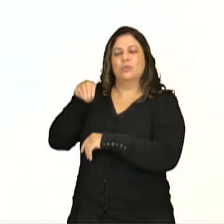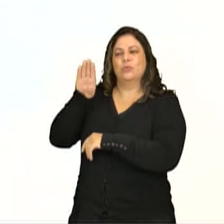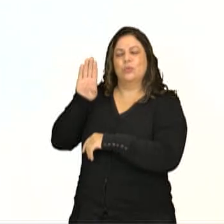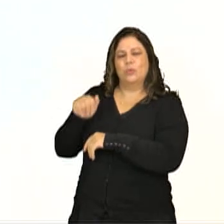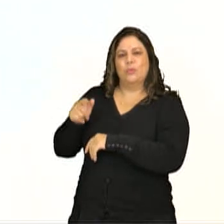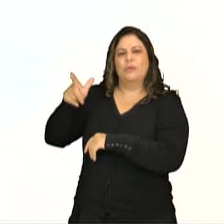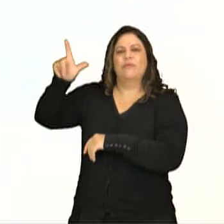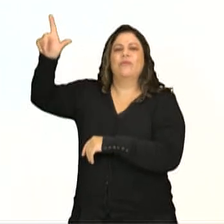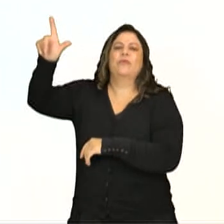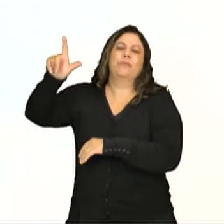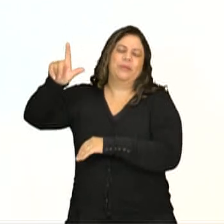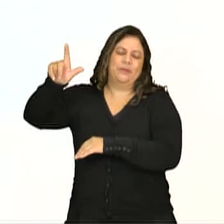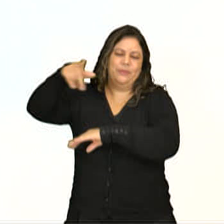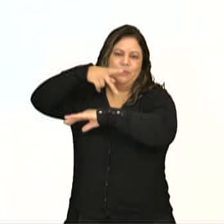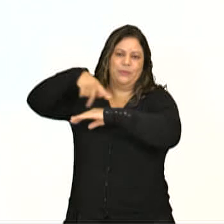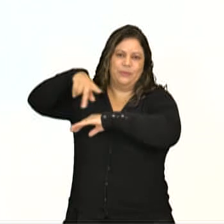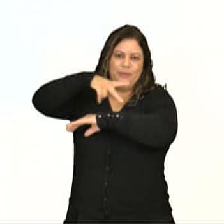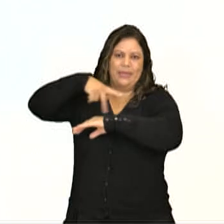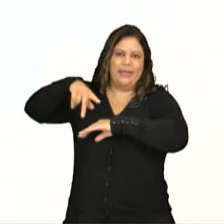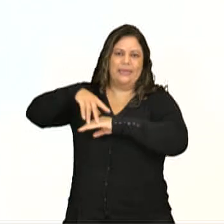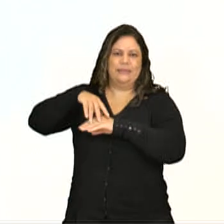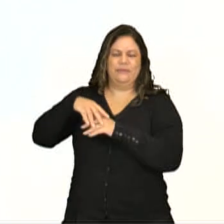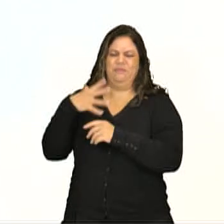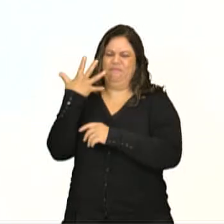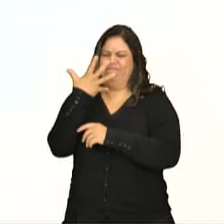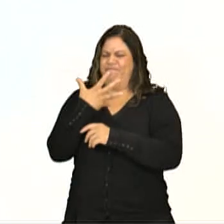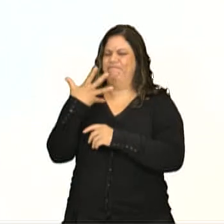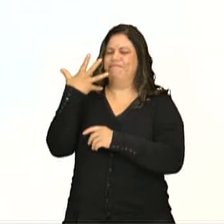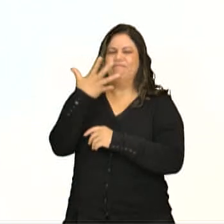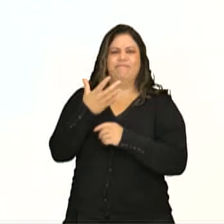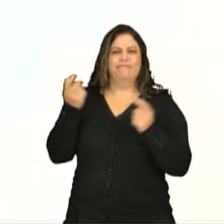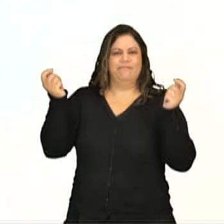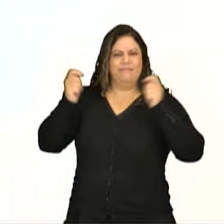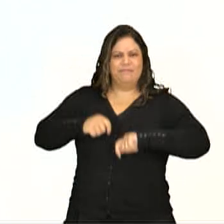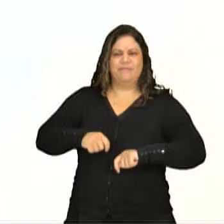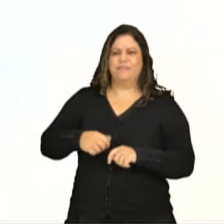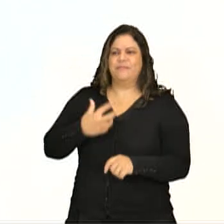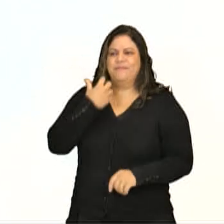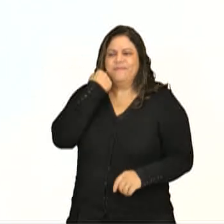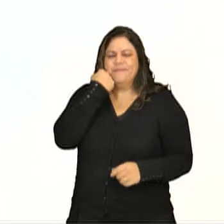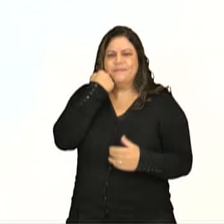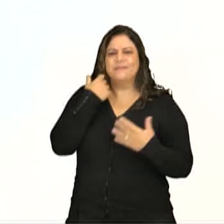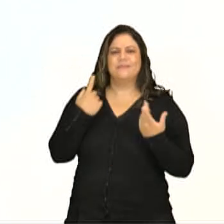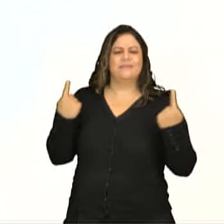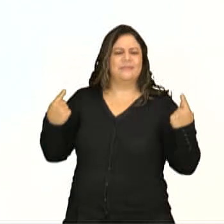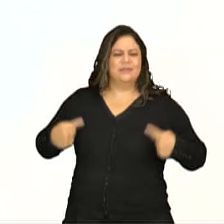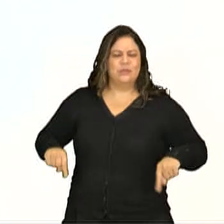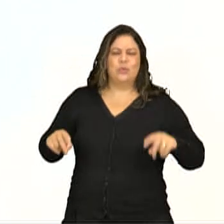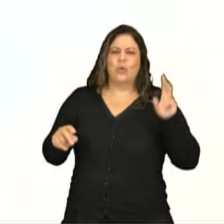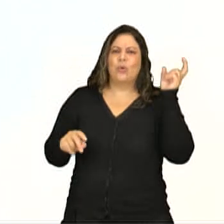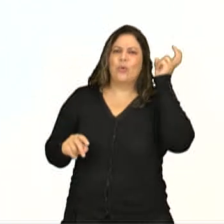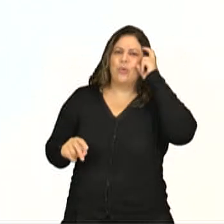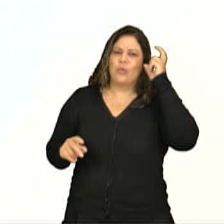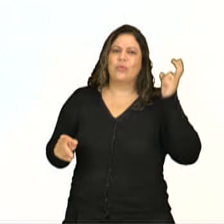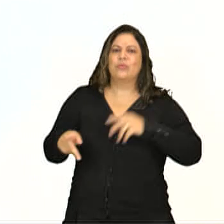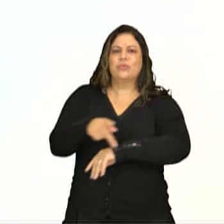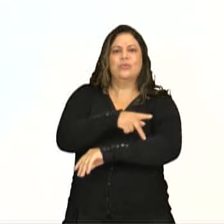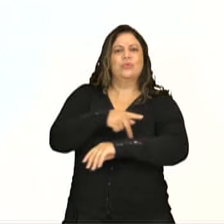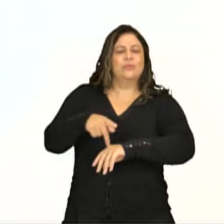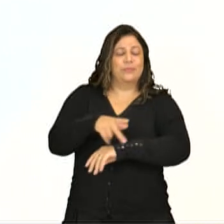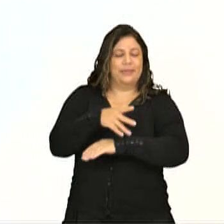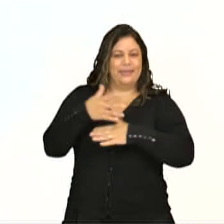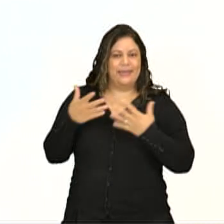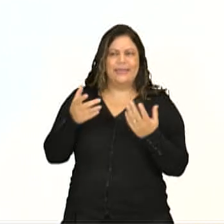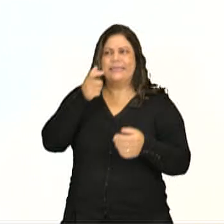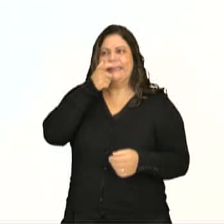perdeu a sua alma. Ela ficou erotizada, o que fere os angolanos, pois vai contra a cultura do país. Então, é muito